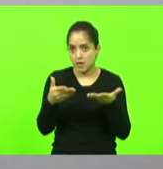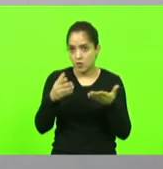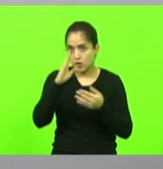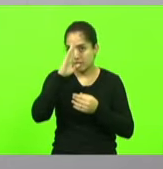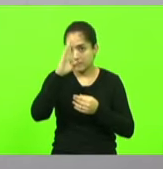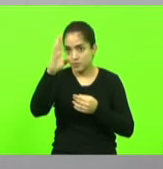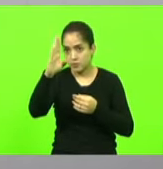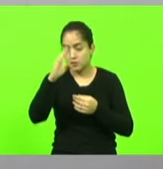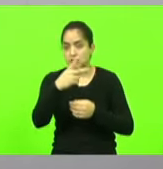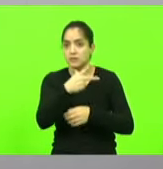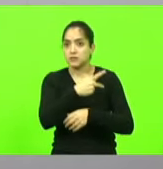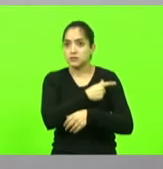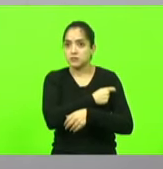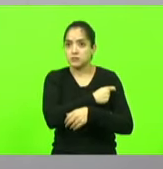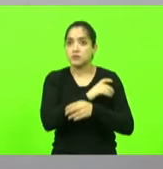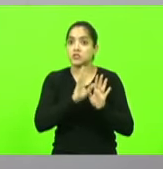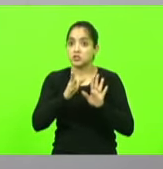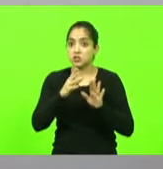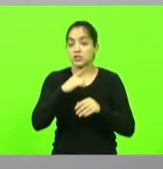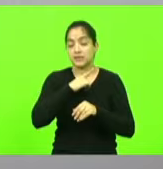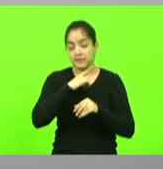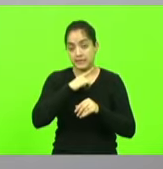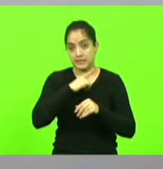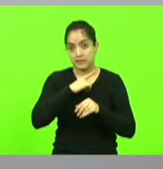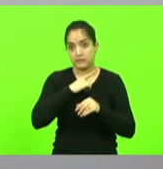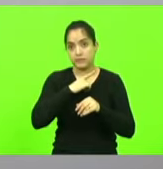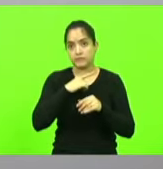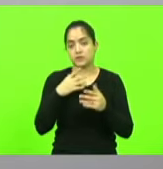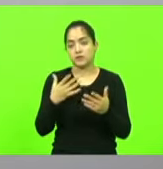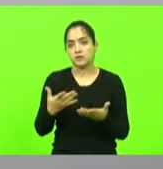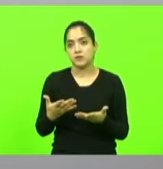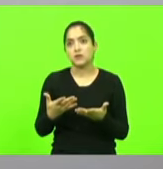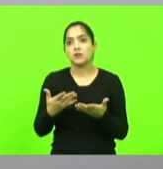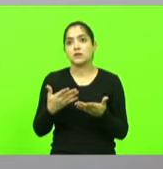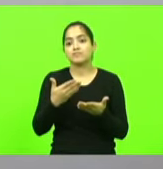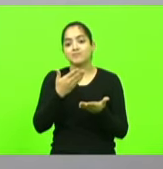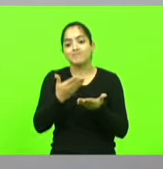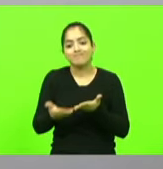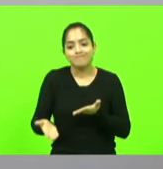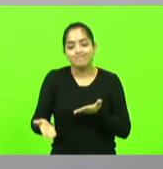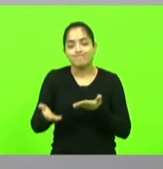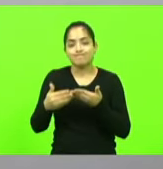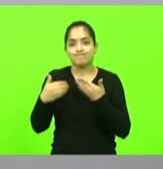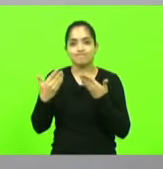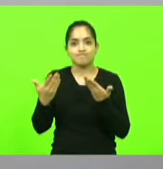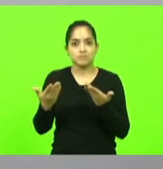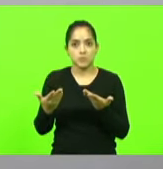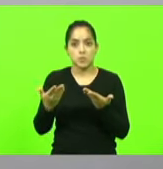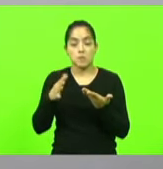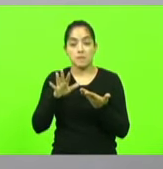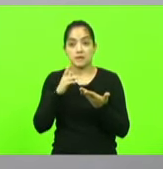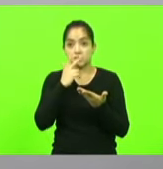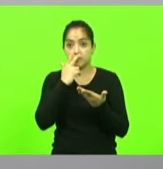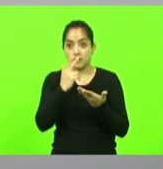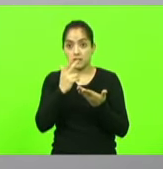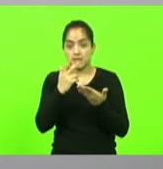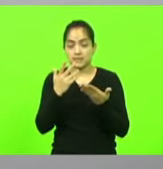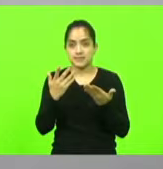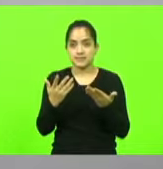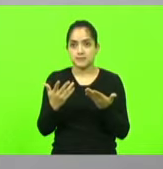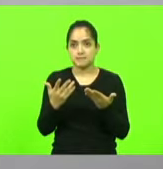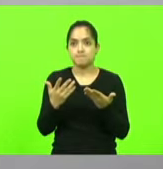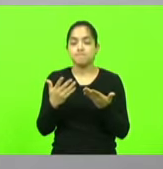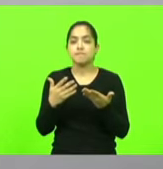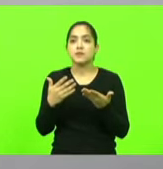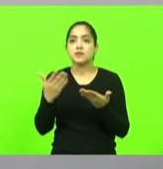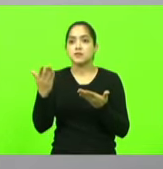prioridades de vacinação que já ocorreram no mérito, elas já perderam a sua razão, mas aí então me parece que, ao invés,